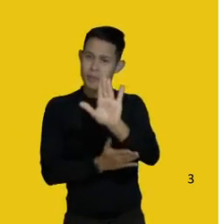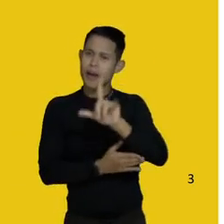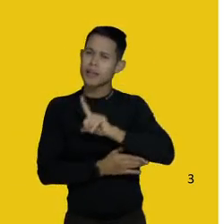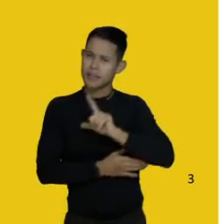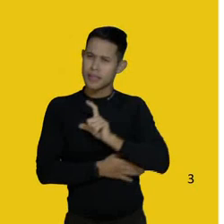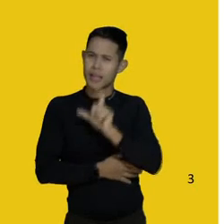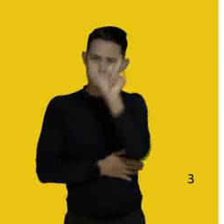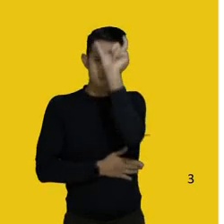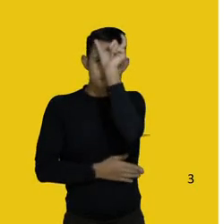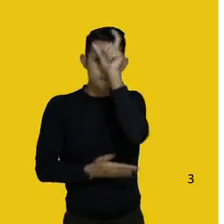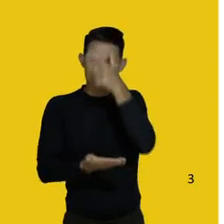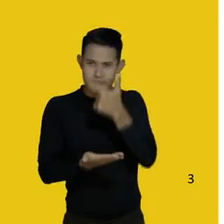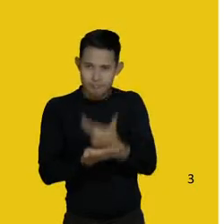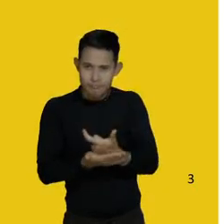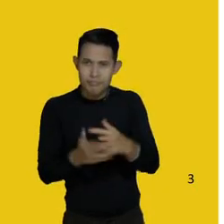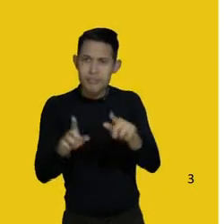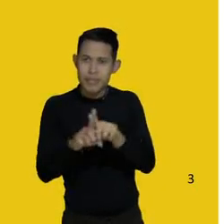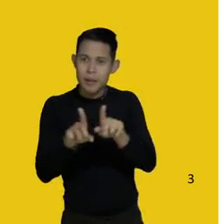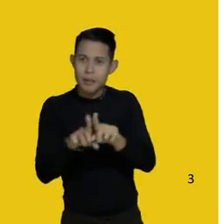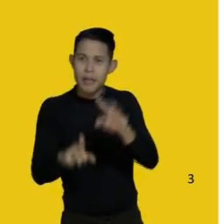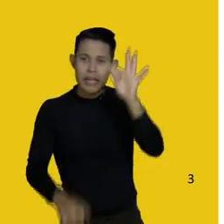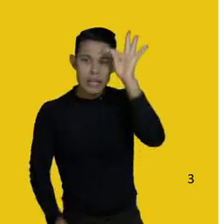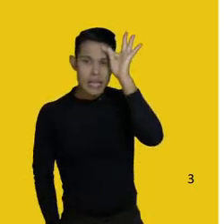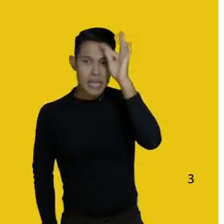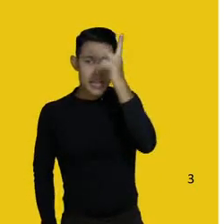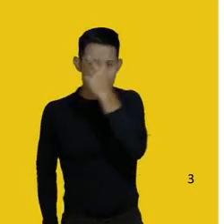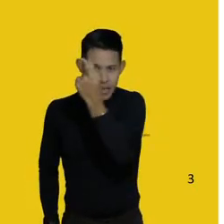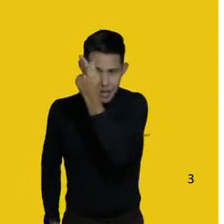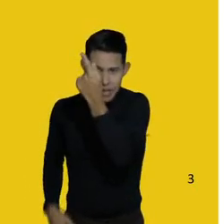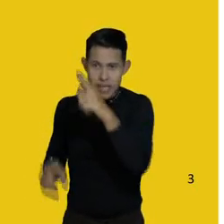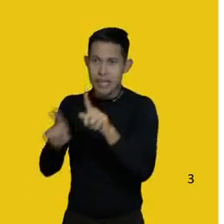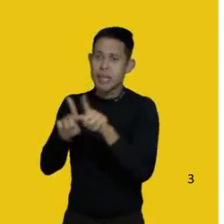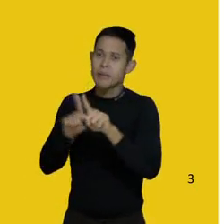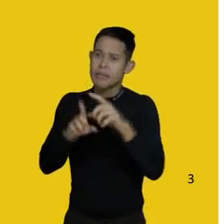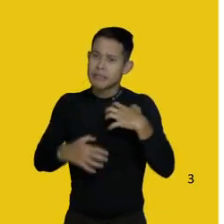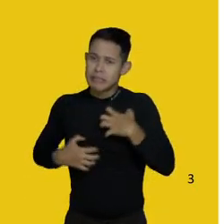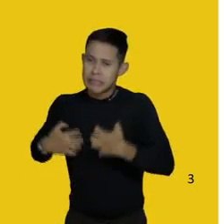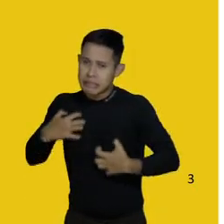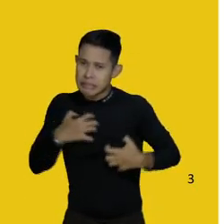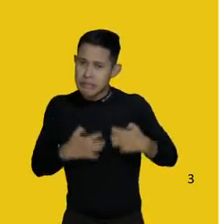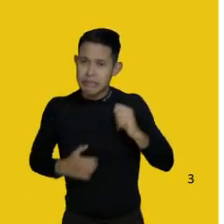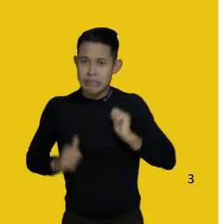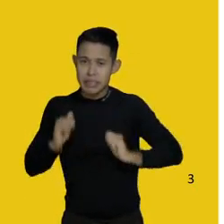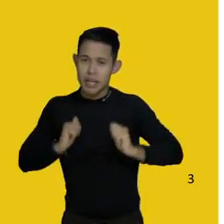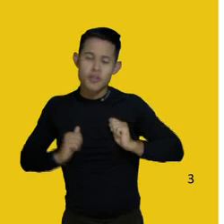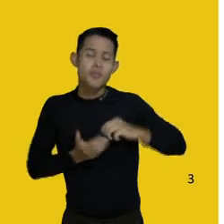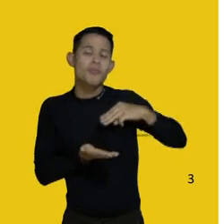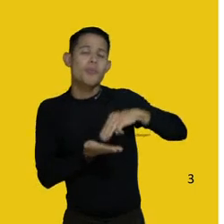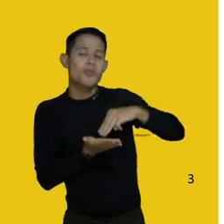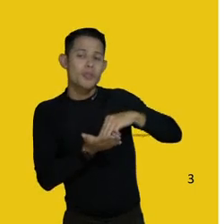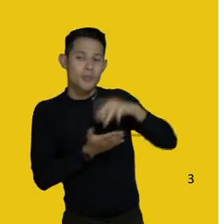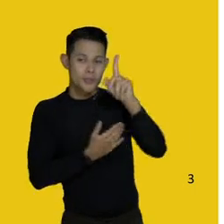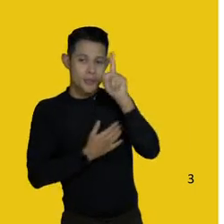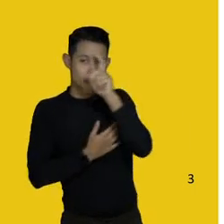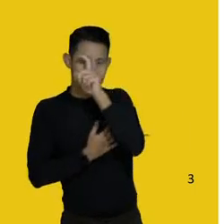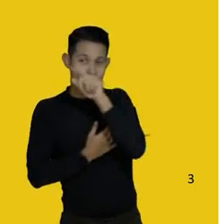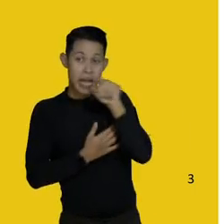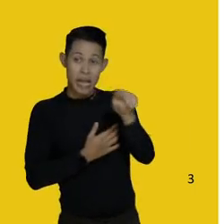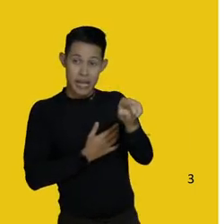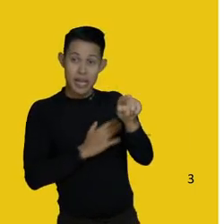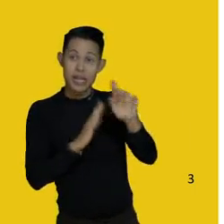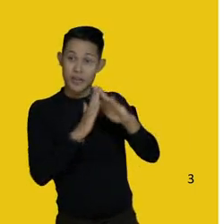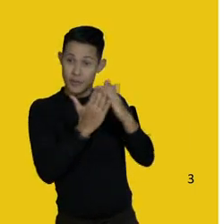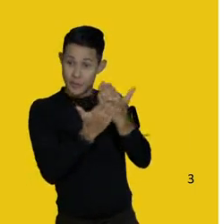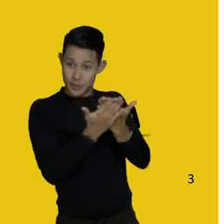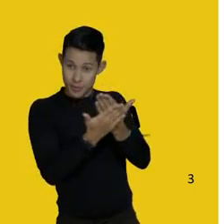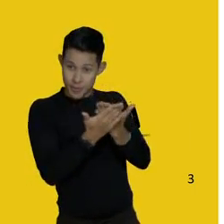agora o transtorno de ansiedade por todas as dificuldades e ele estudava numa escola bilíngue alemã né e